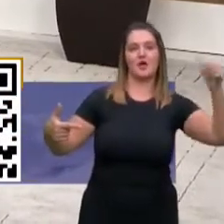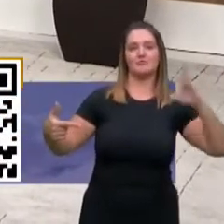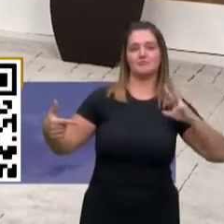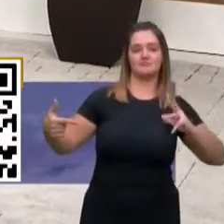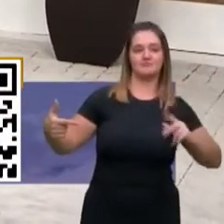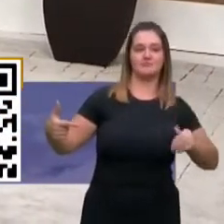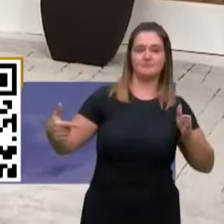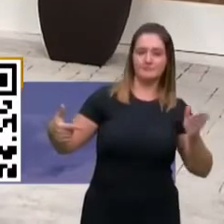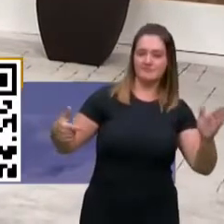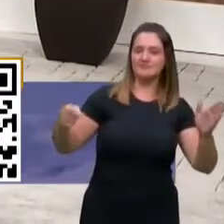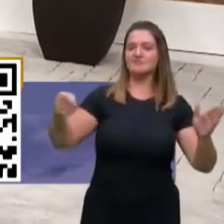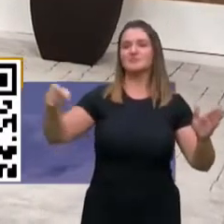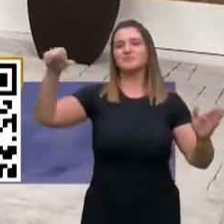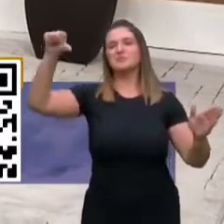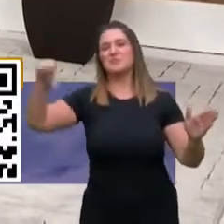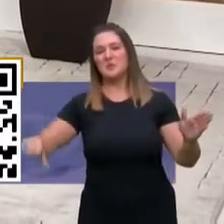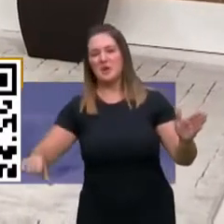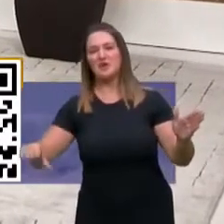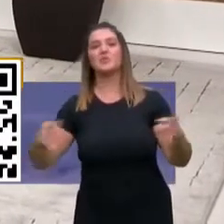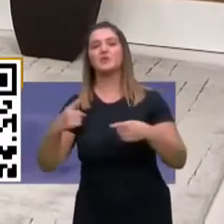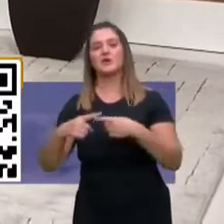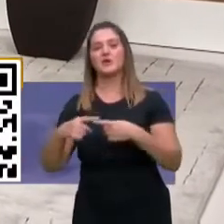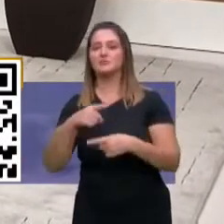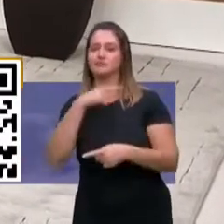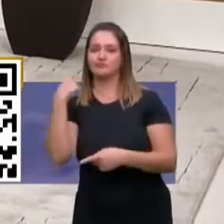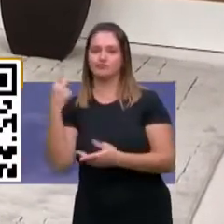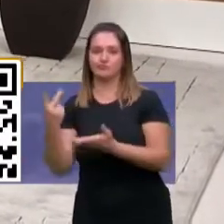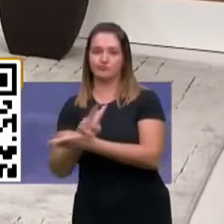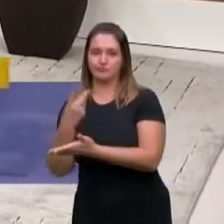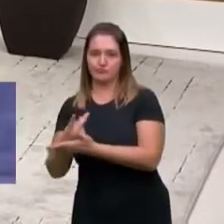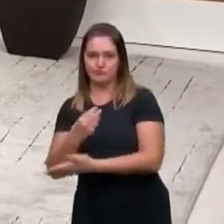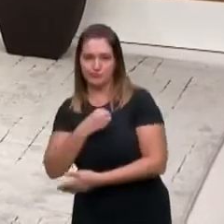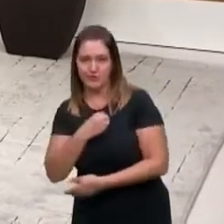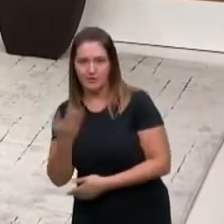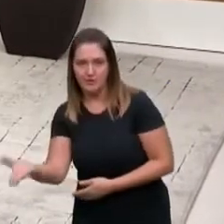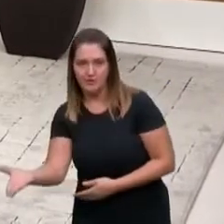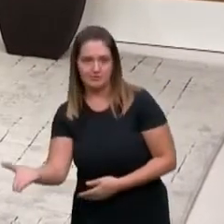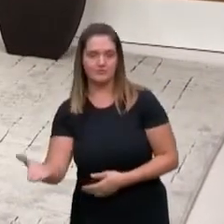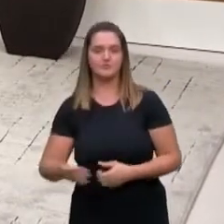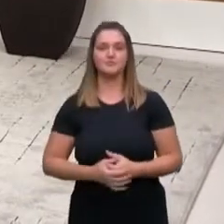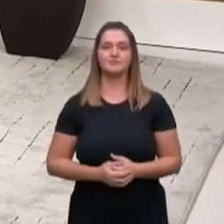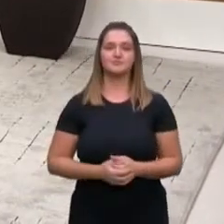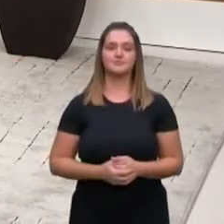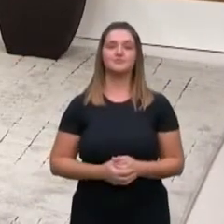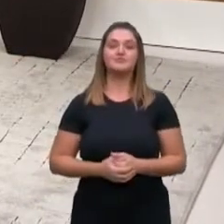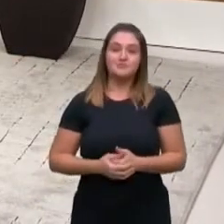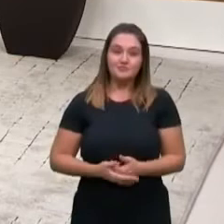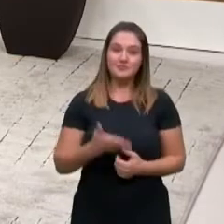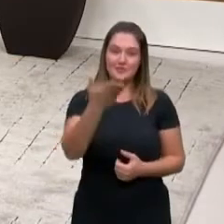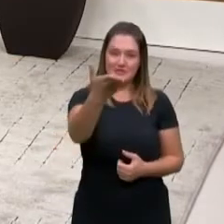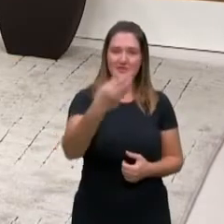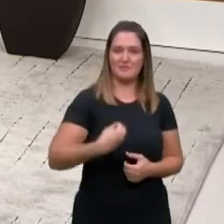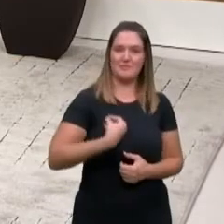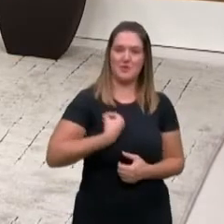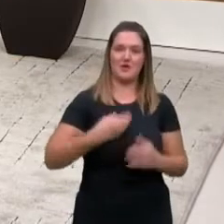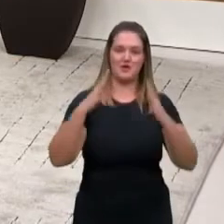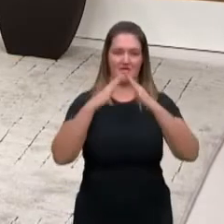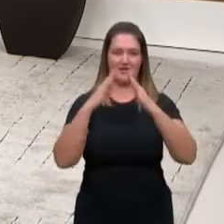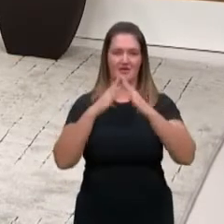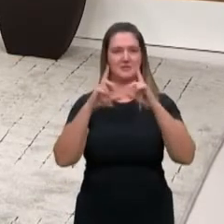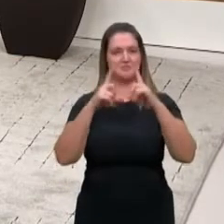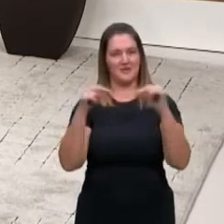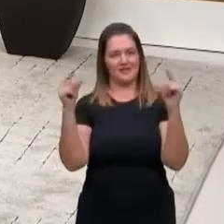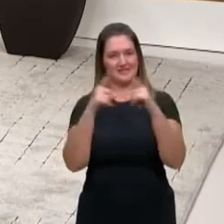Atenção, irmão querido, ou irmão Manuel. Irmão Manuel que mora em Brasília. O senhor que mora em Brasília, no